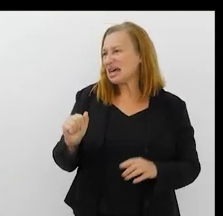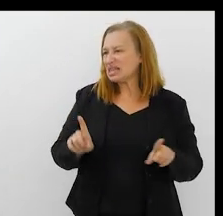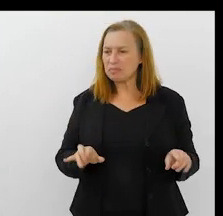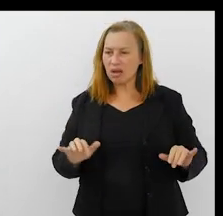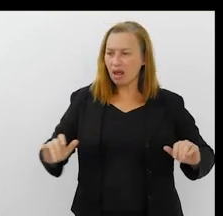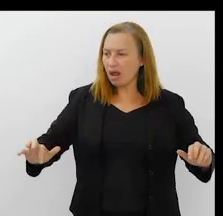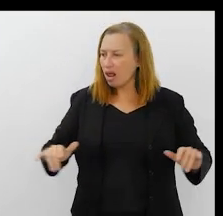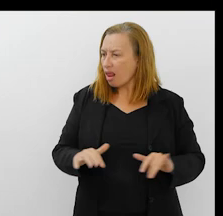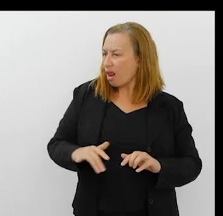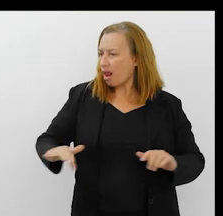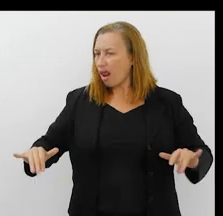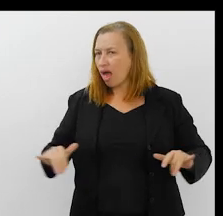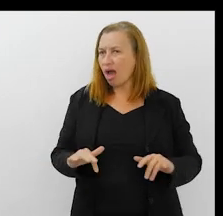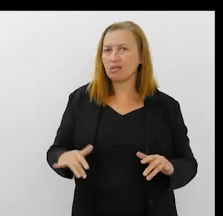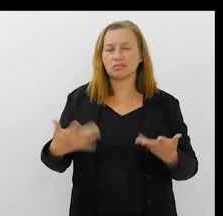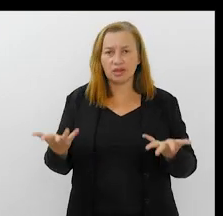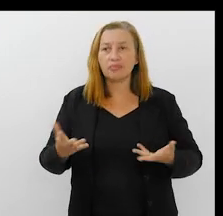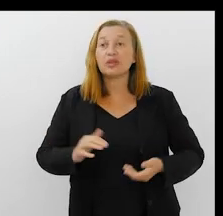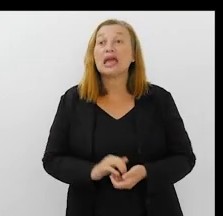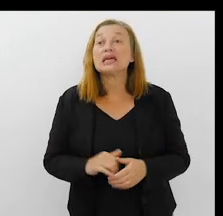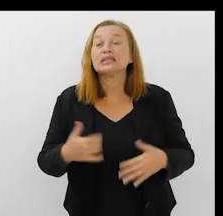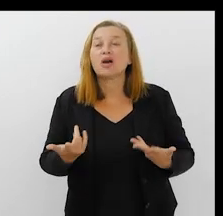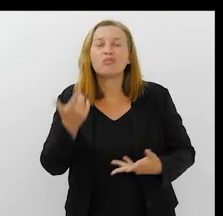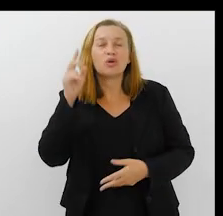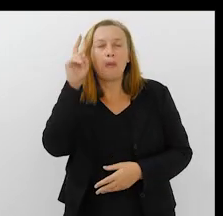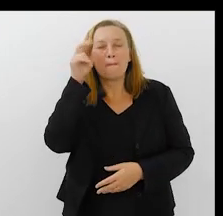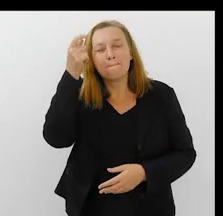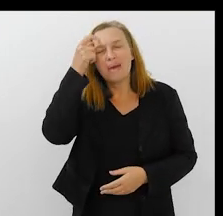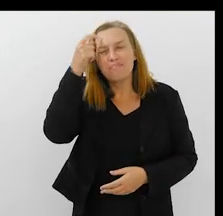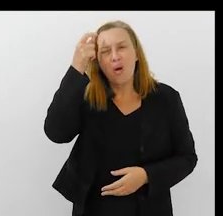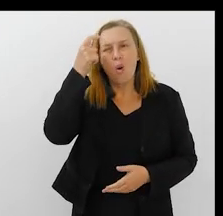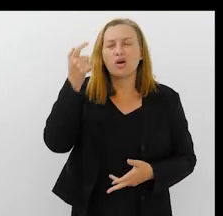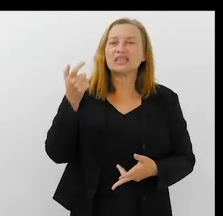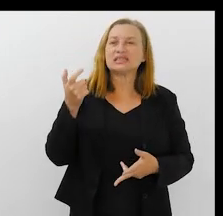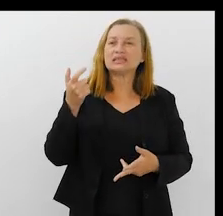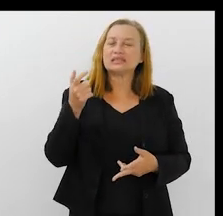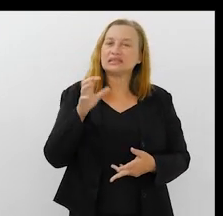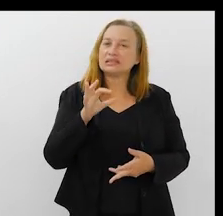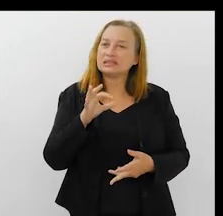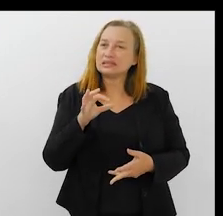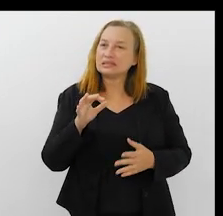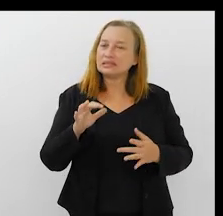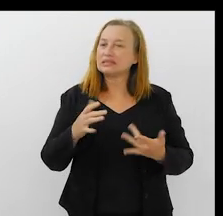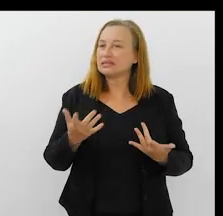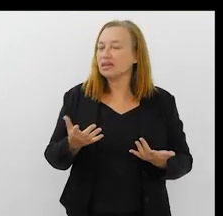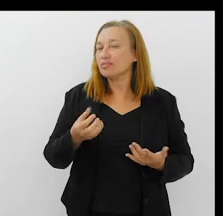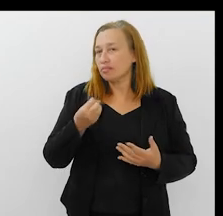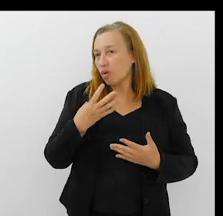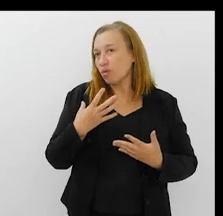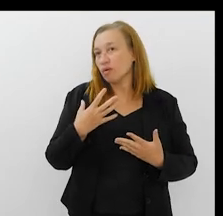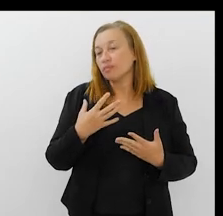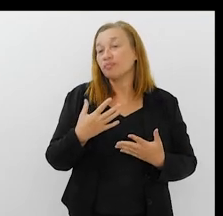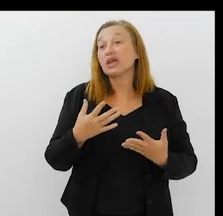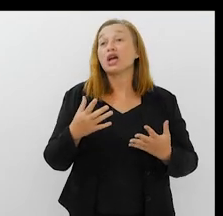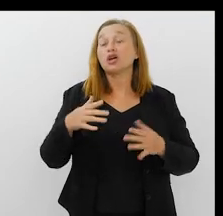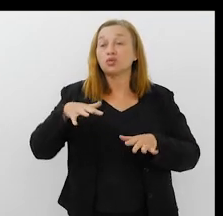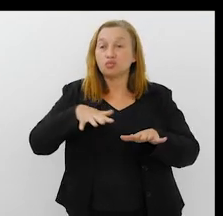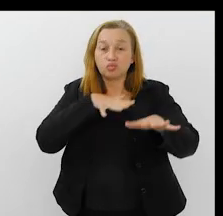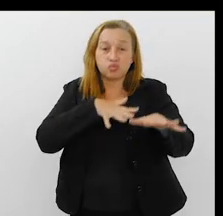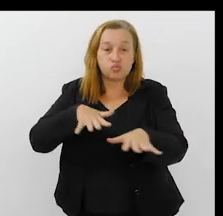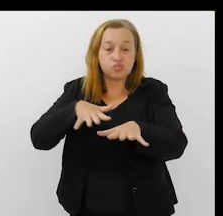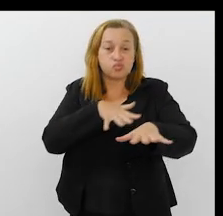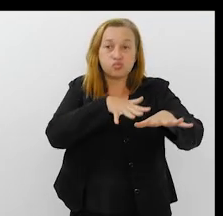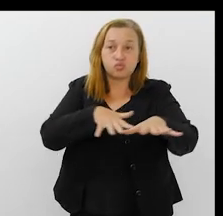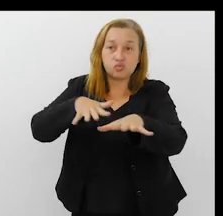ficou aquela coisa. E eu tenho memórias assim muito, muito afetivas com relação a isso. No desfile